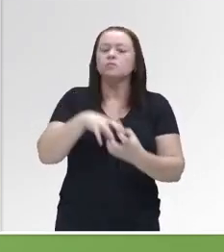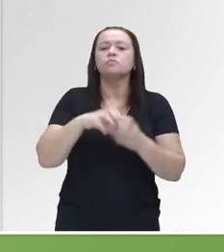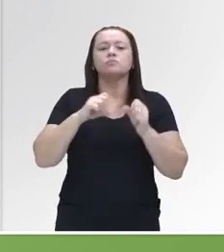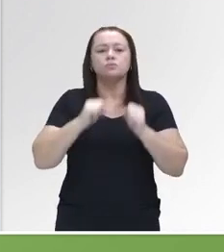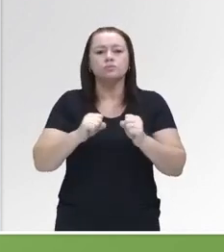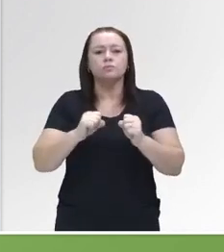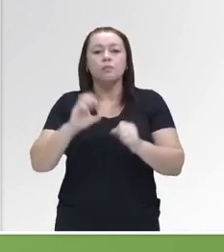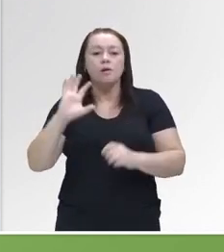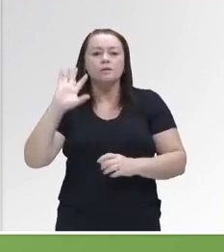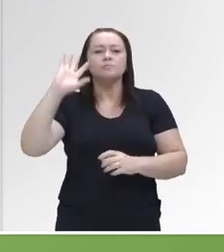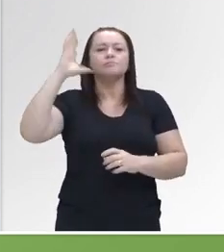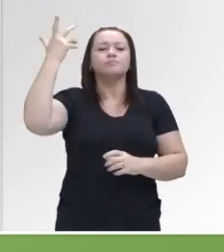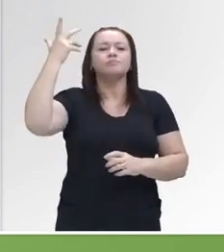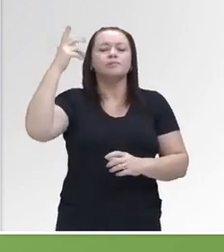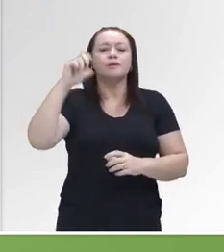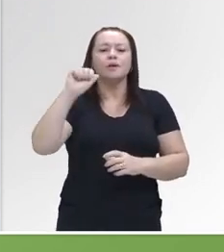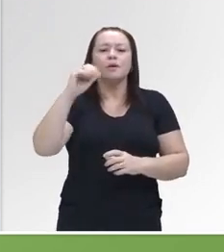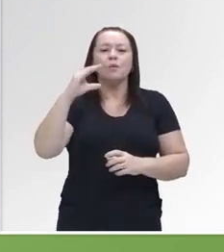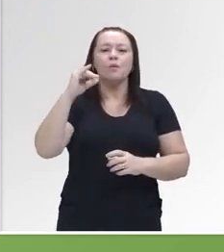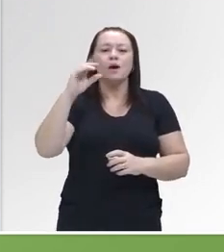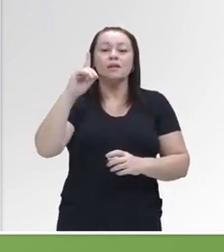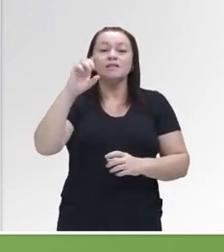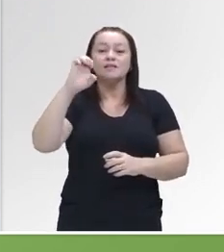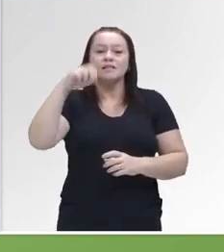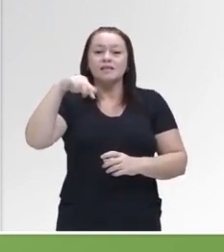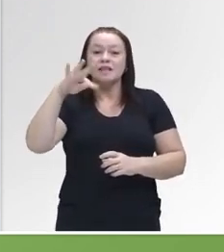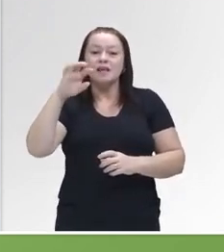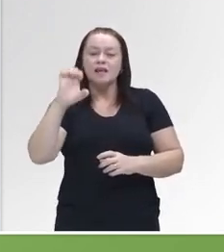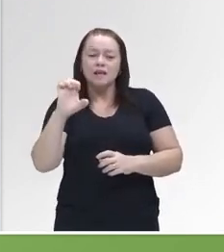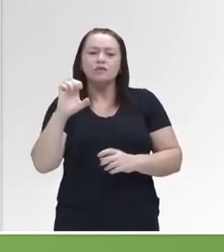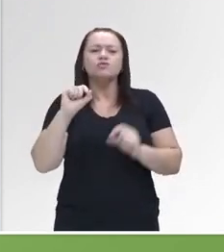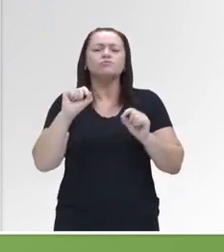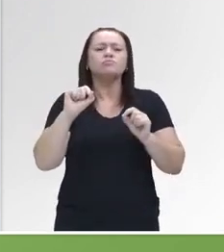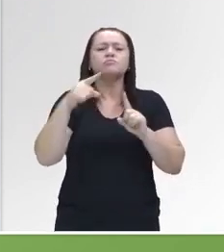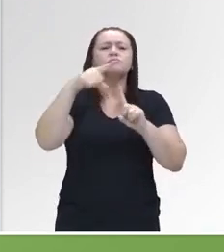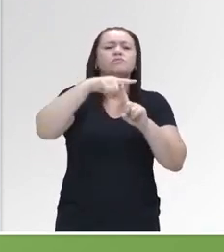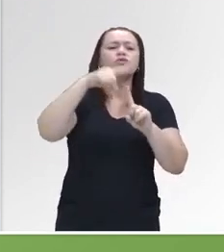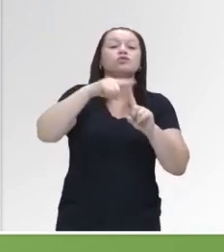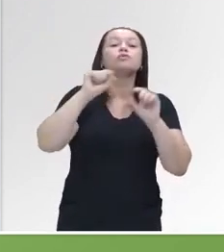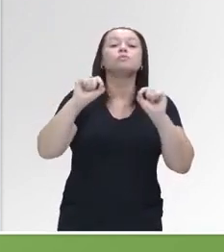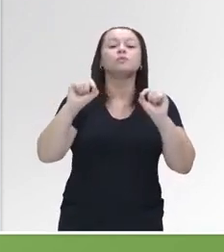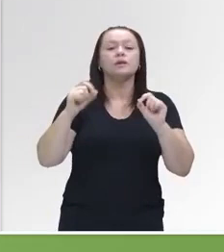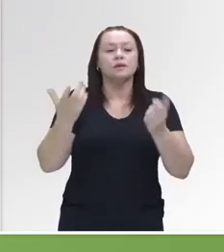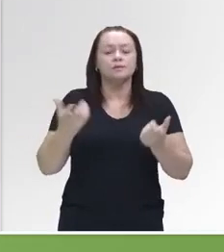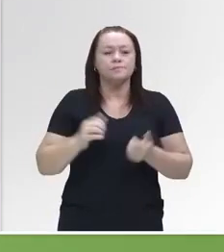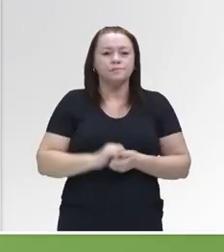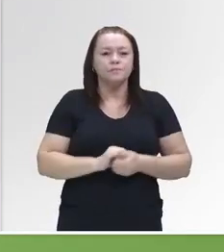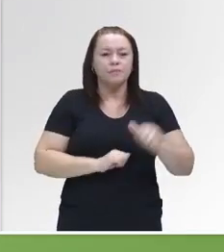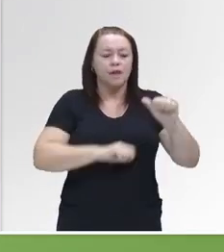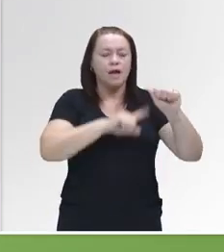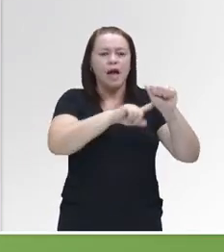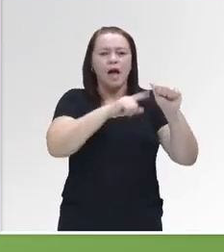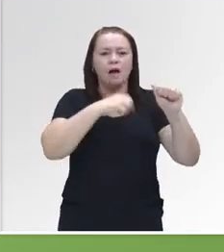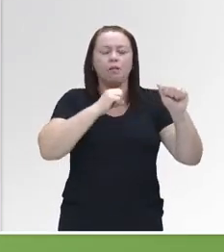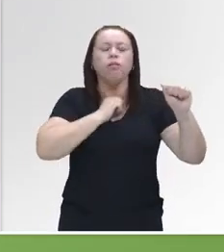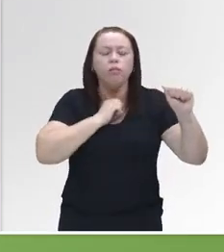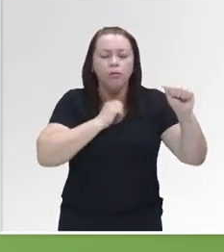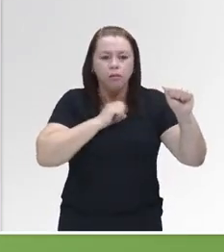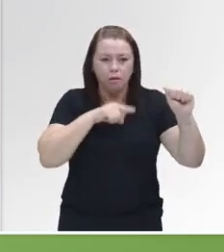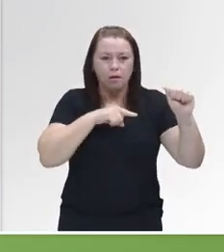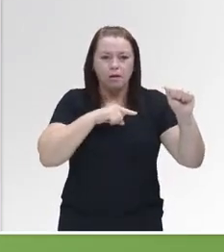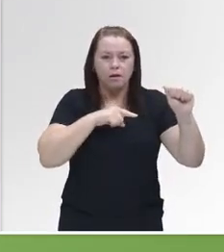ocasionar um acidente do tipo, vamos lá? Letra A, engasgo. Letra